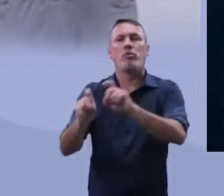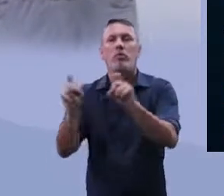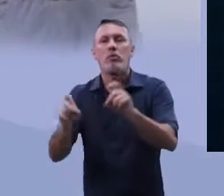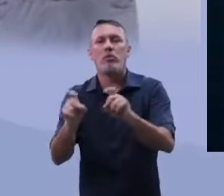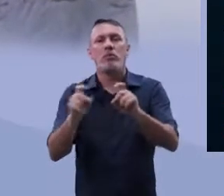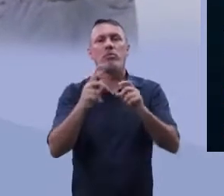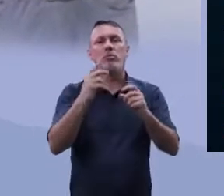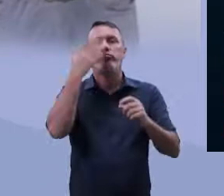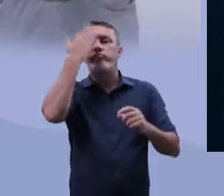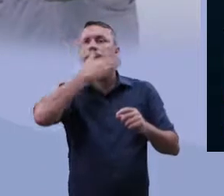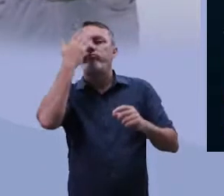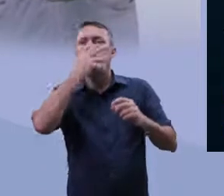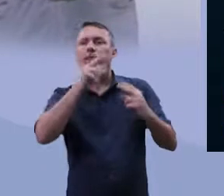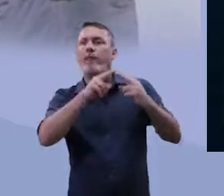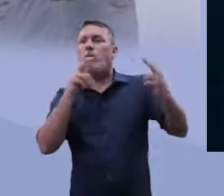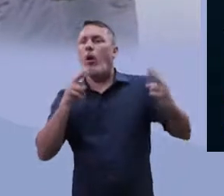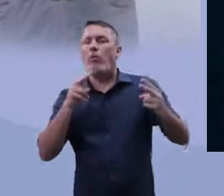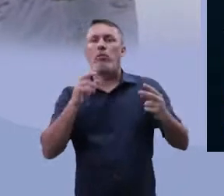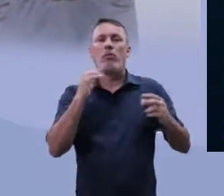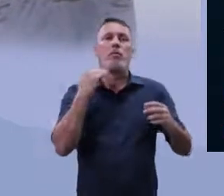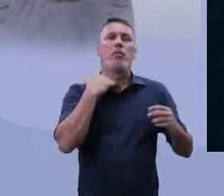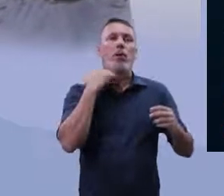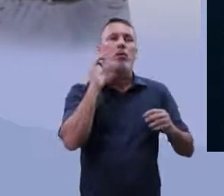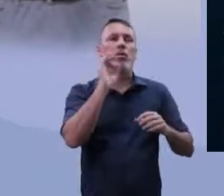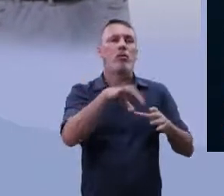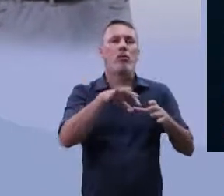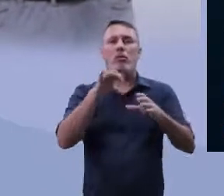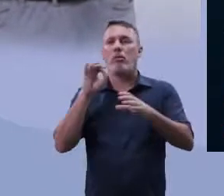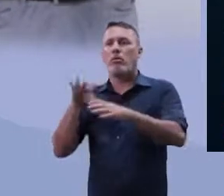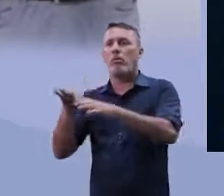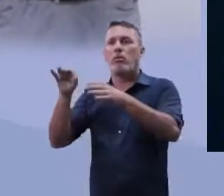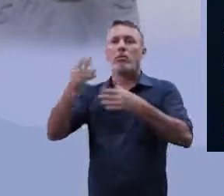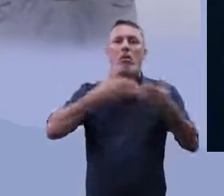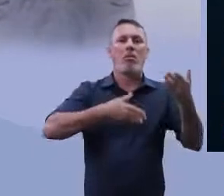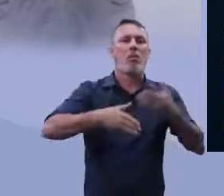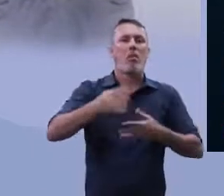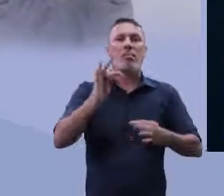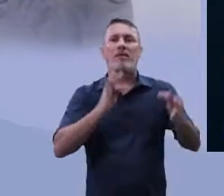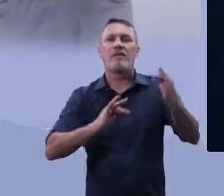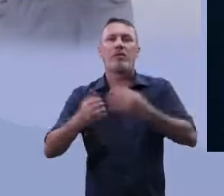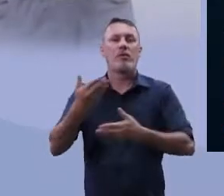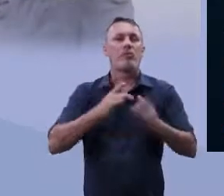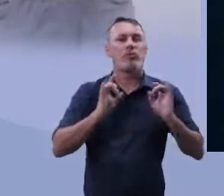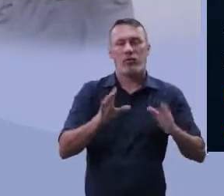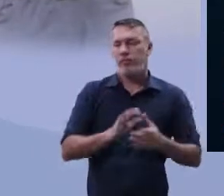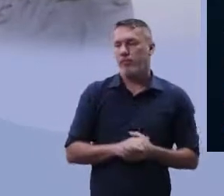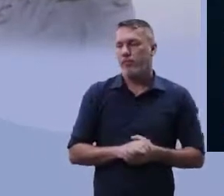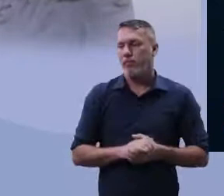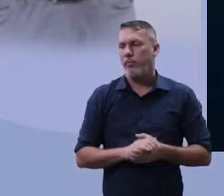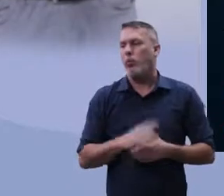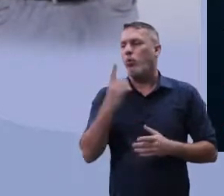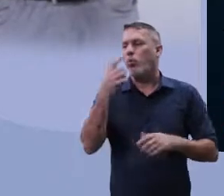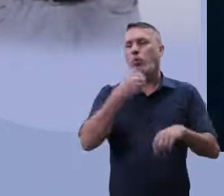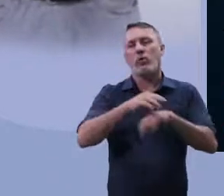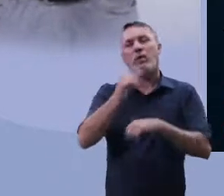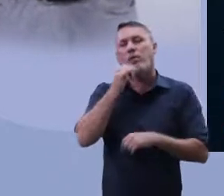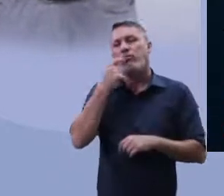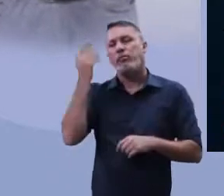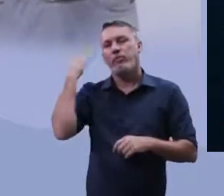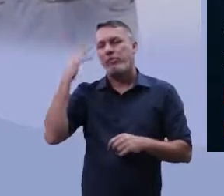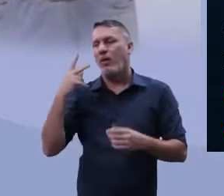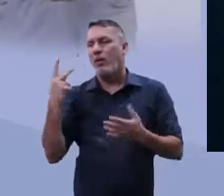essa personificação capitalista é algo que nós vivenciamos. Vamos citar um exemplo? Nós tivemos aí há pouco